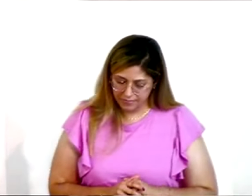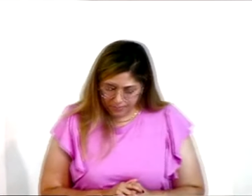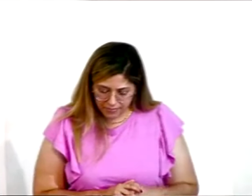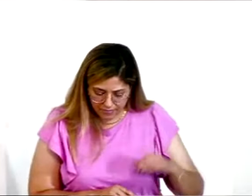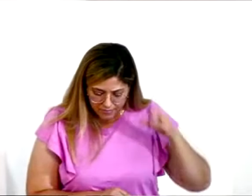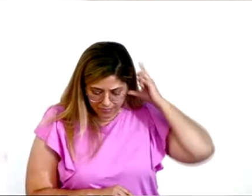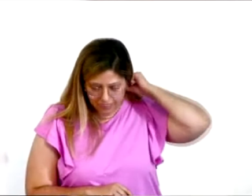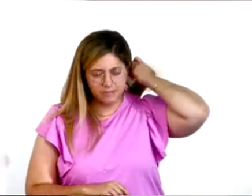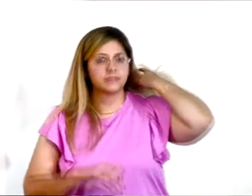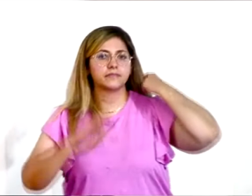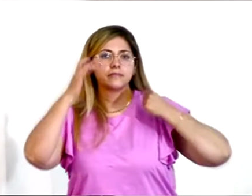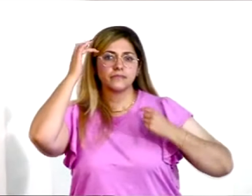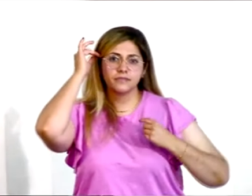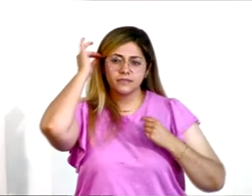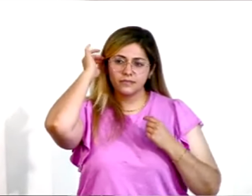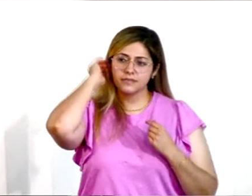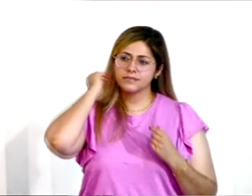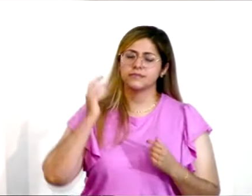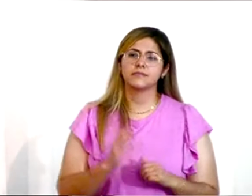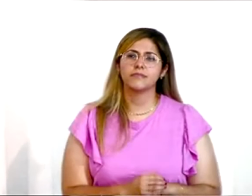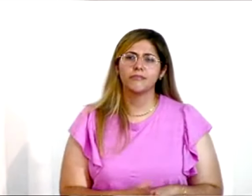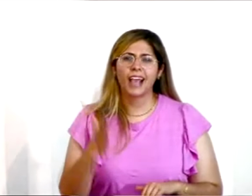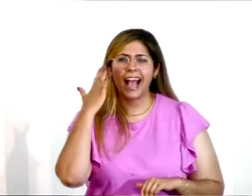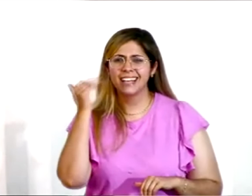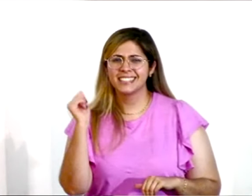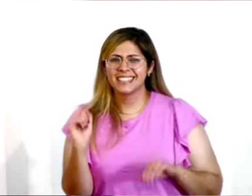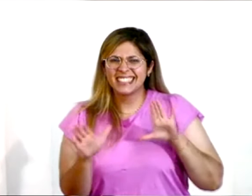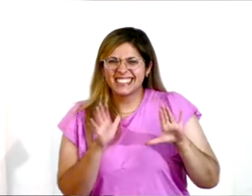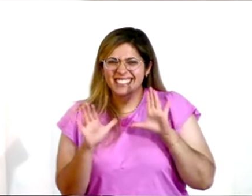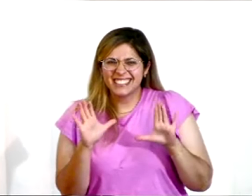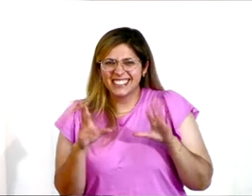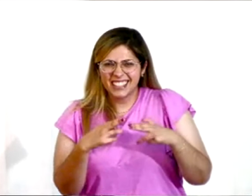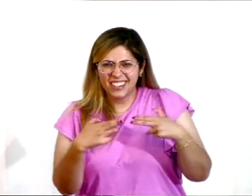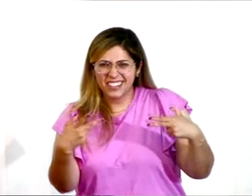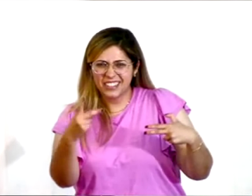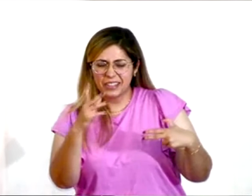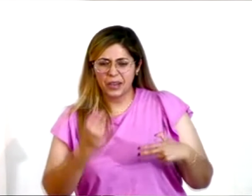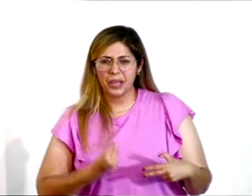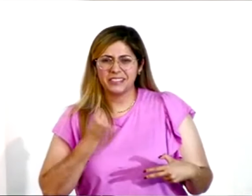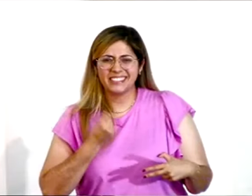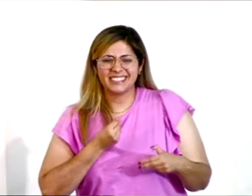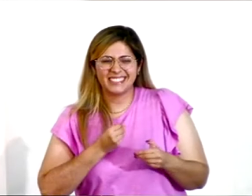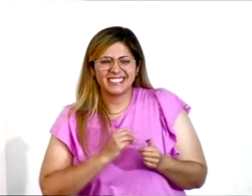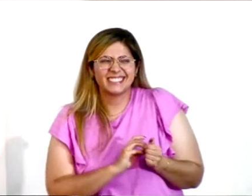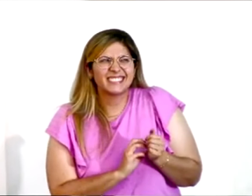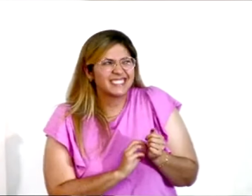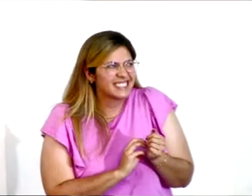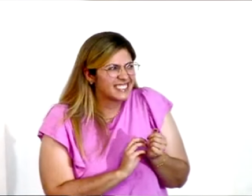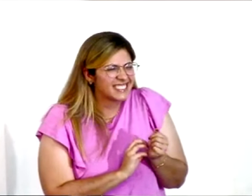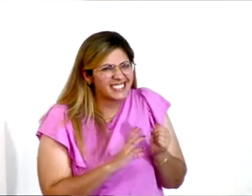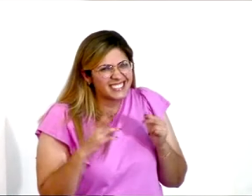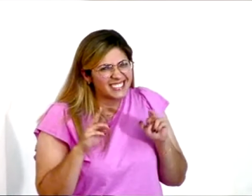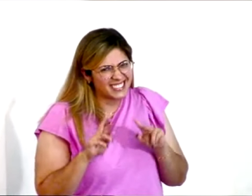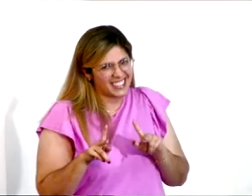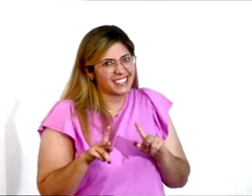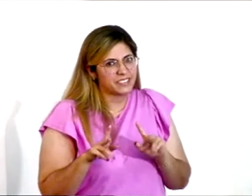Meus queridos irmãos, sabe quando alguma coisa incomoda? Pois o cristianismo incomodava esse homem.